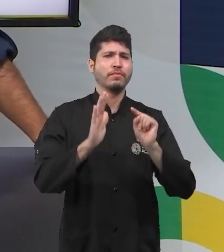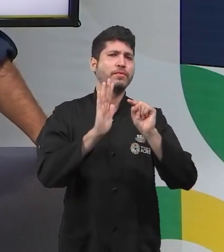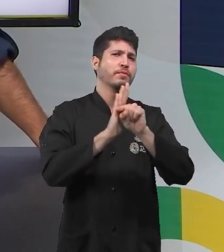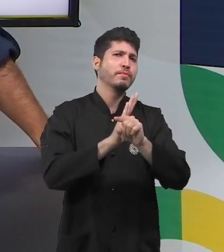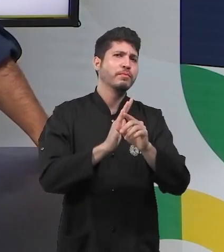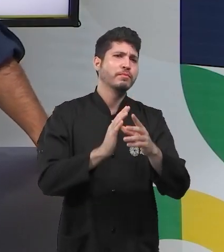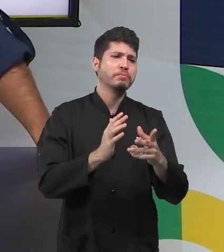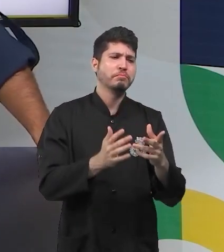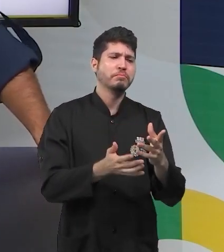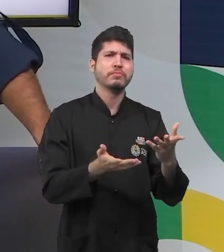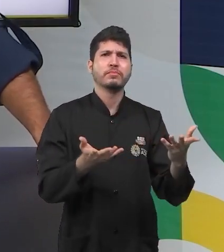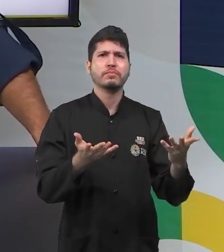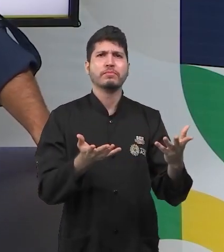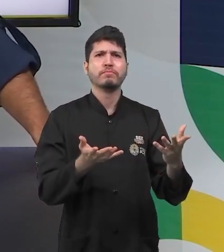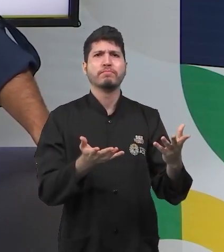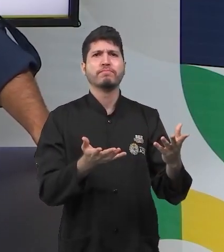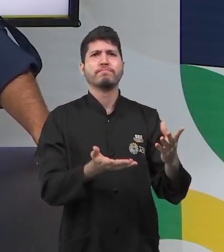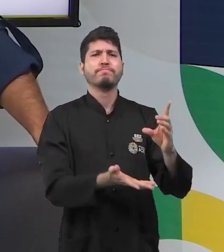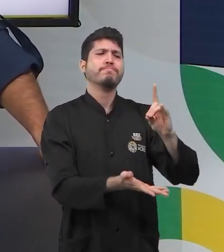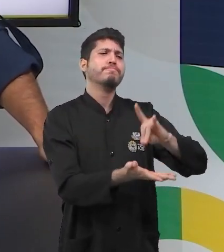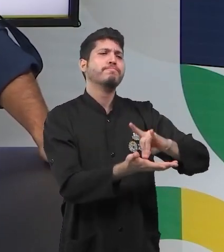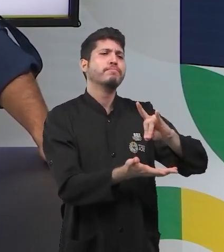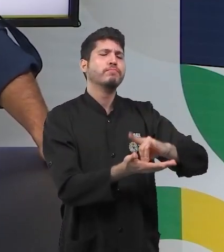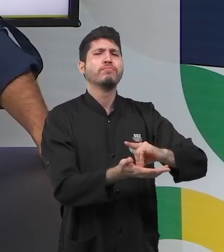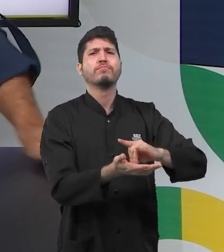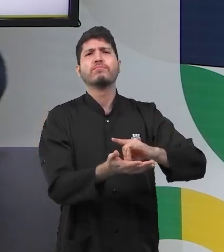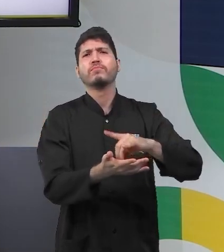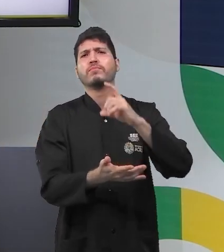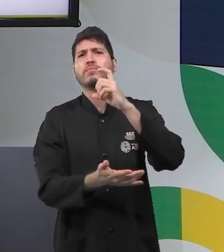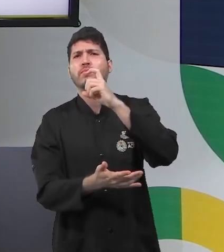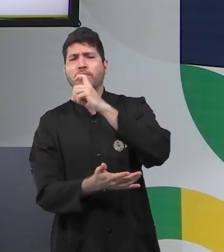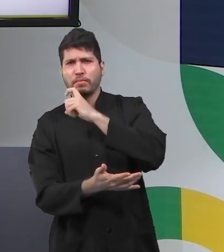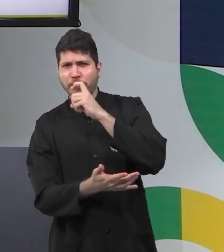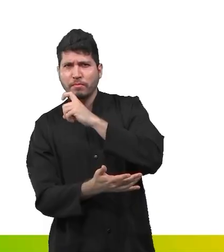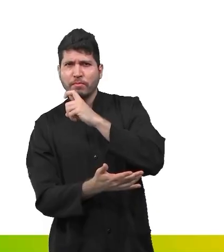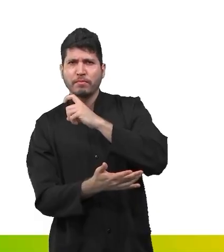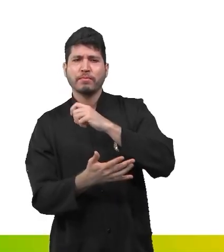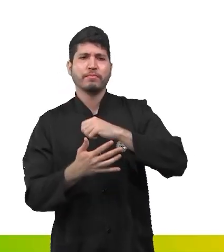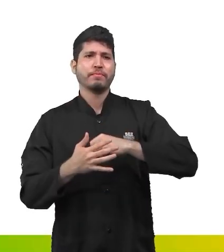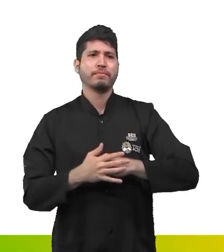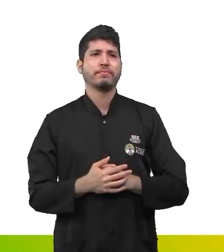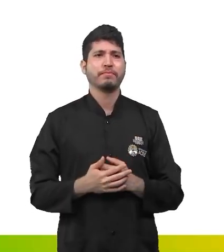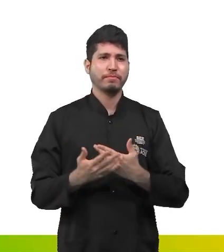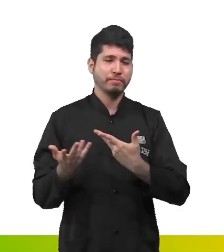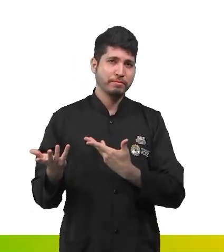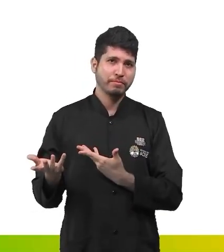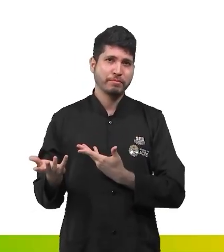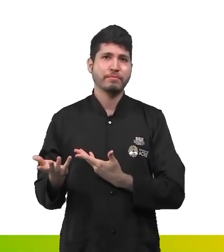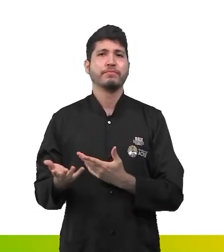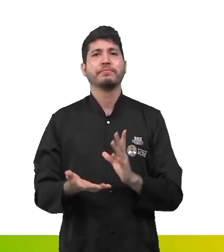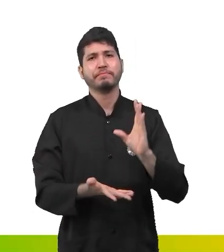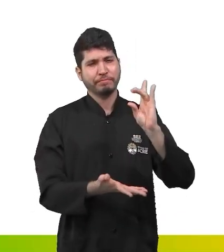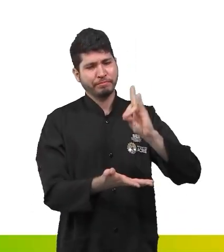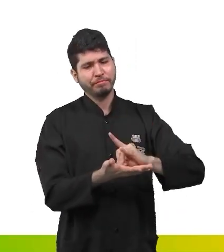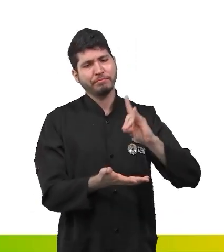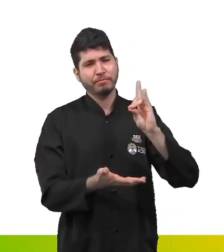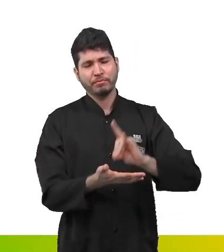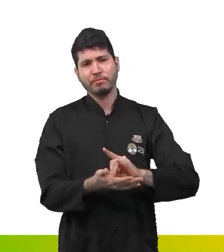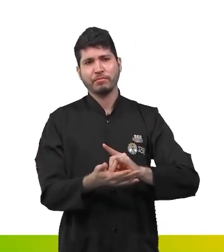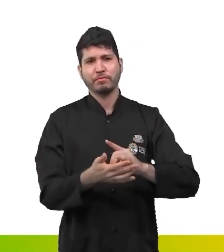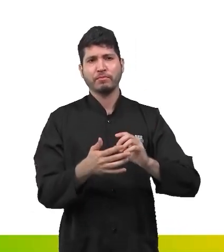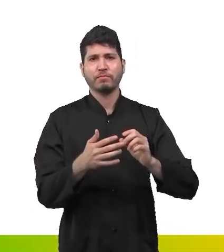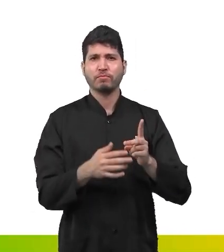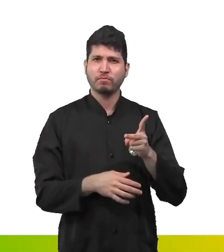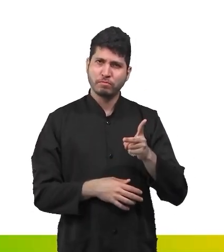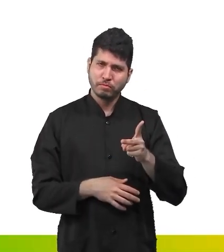falso? Mão na cabeça. 3, 2, 1. Foco na tela. É claro que ela é verdadeira. Há uma